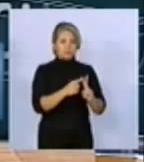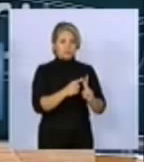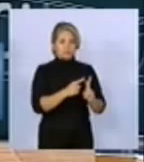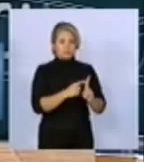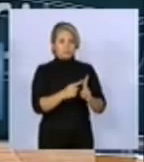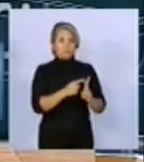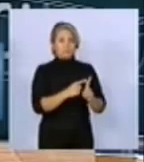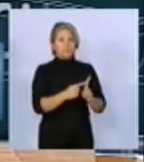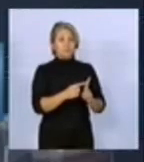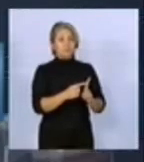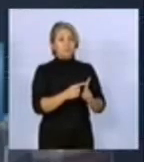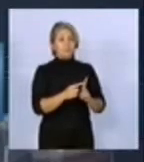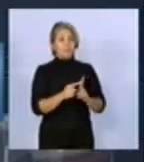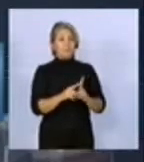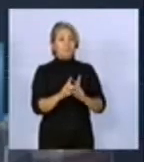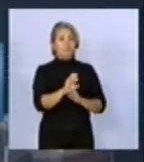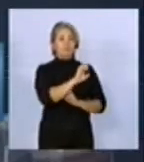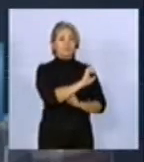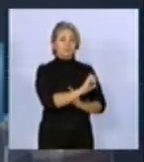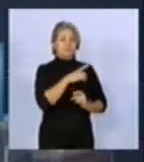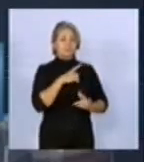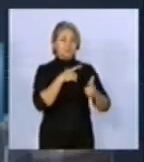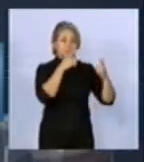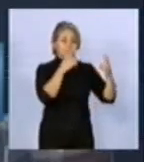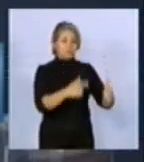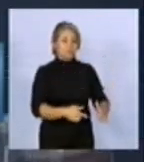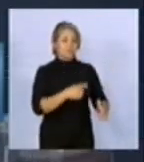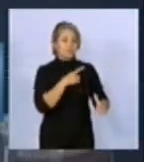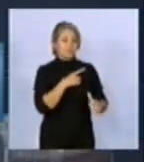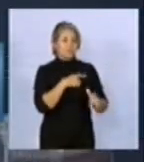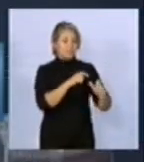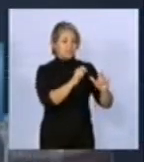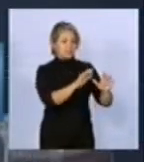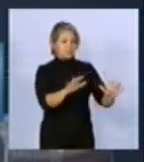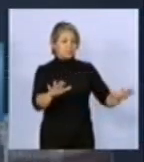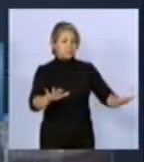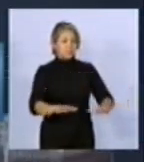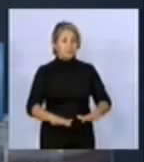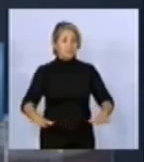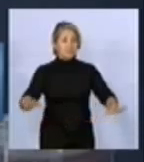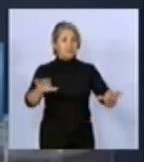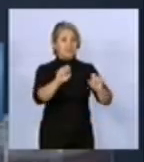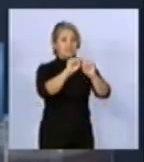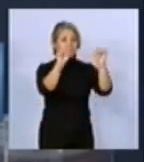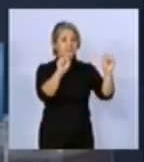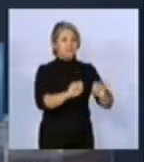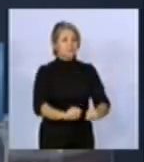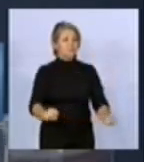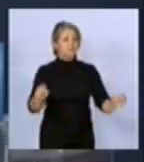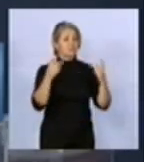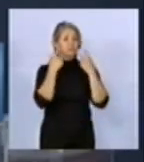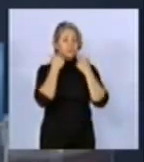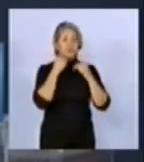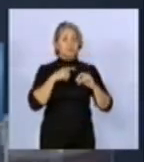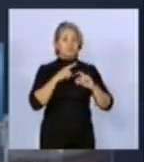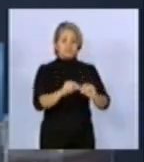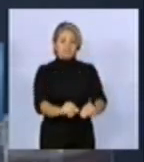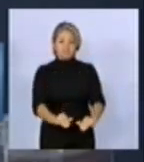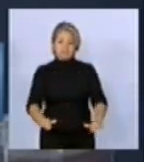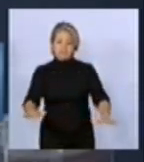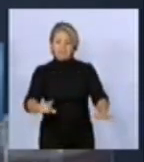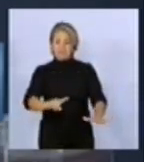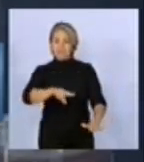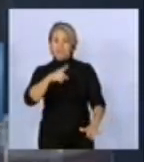eh do lado esquerdo então tem uma área que seria eh a sistematização convencional onde a gente tem os terraços e do lado